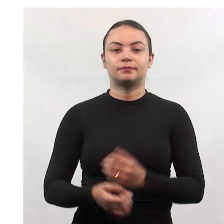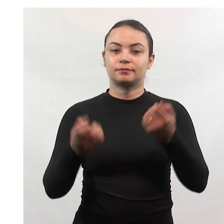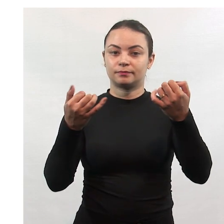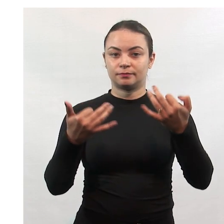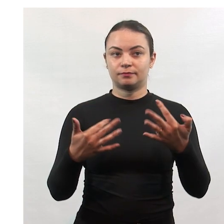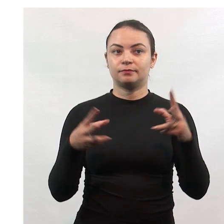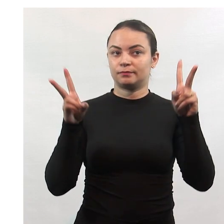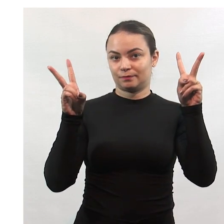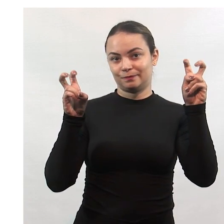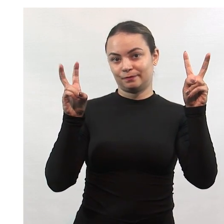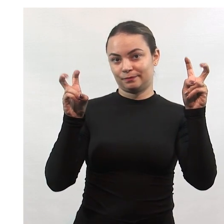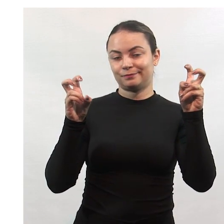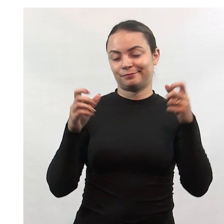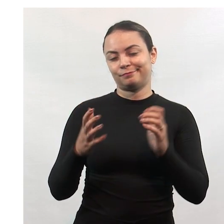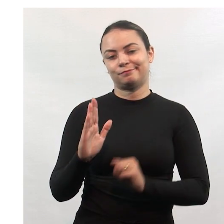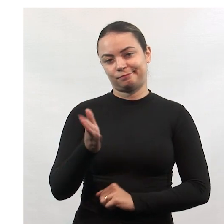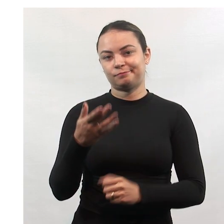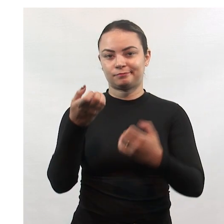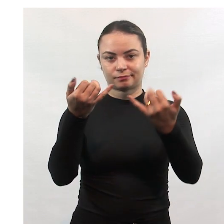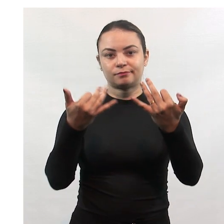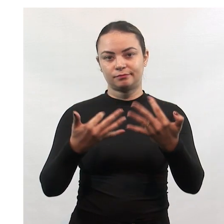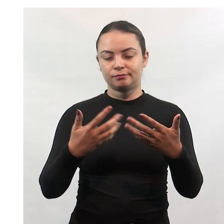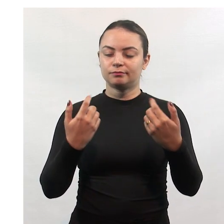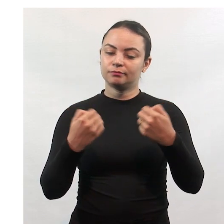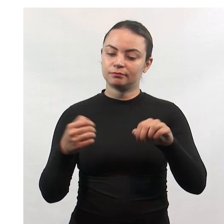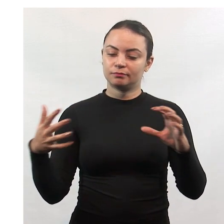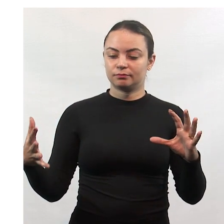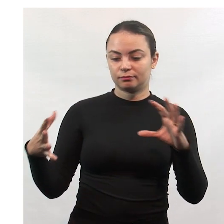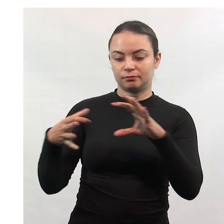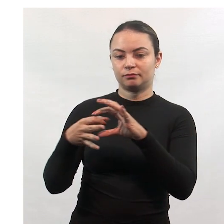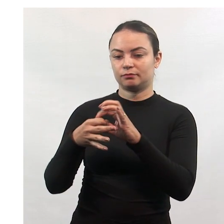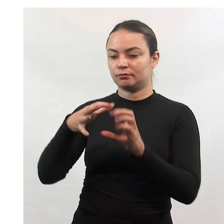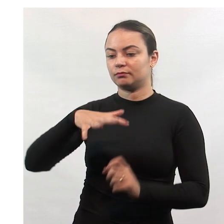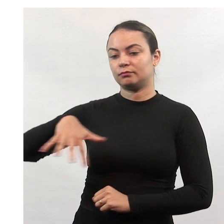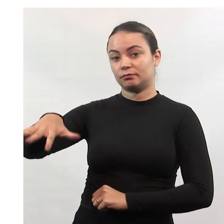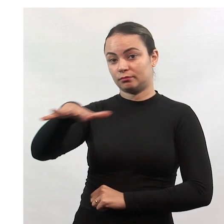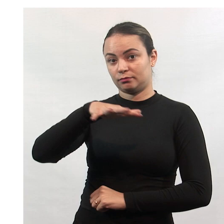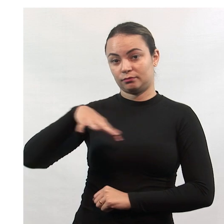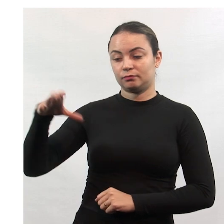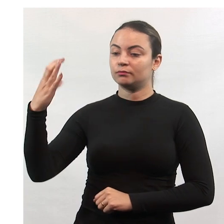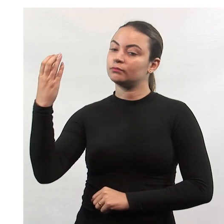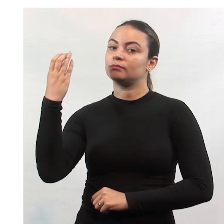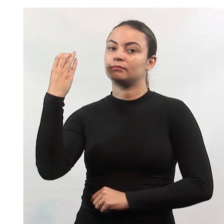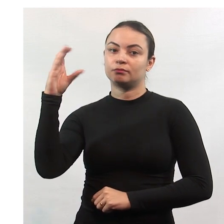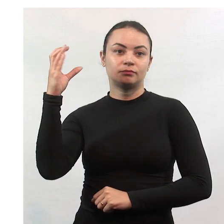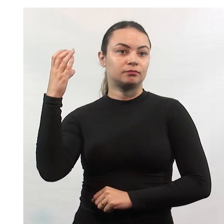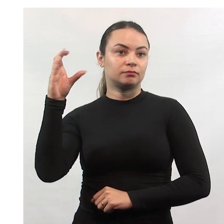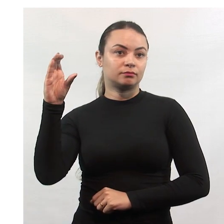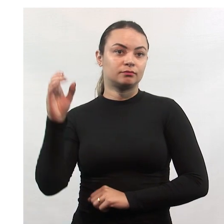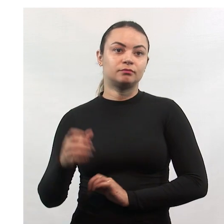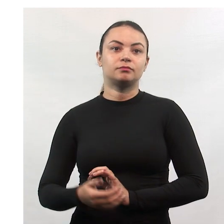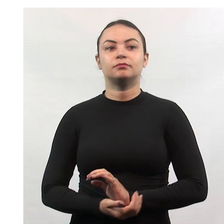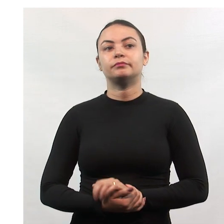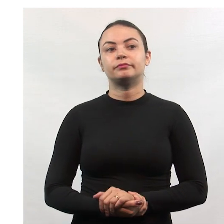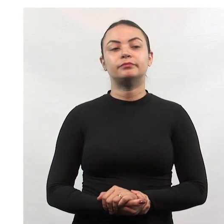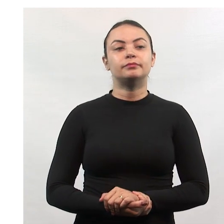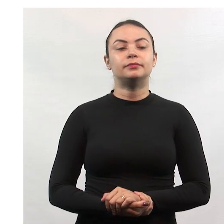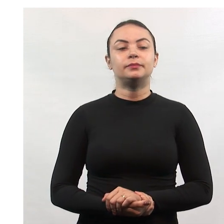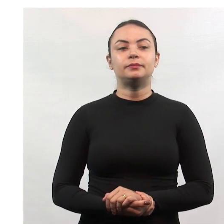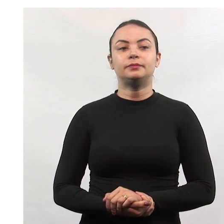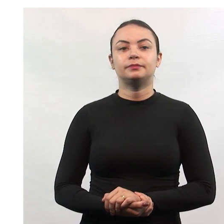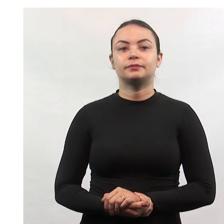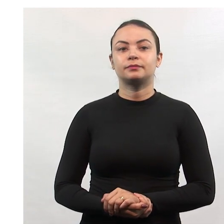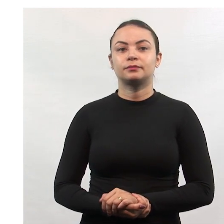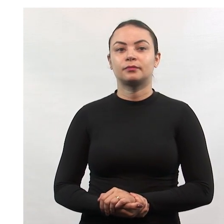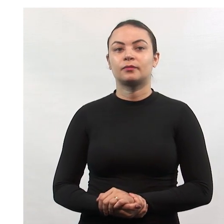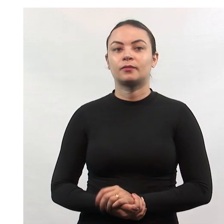tema. Como a gente já disse, ele tem que estar vinculado a uma área e sub-área da ciência. E